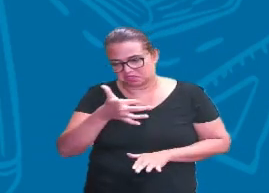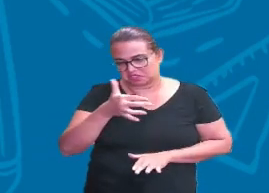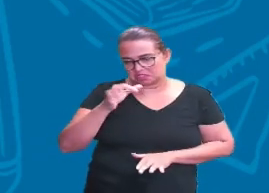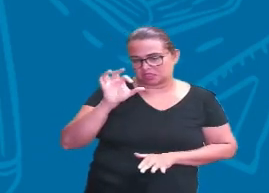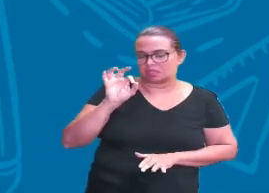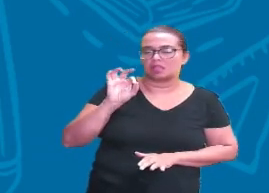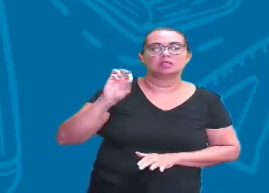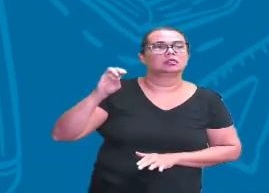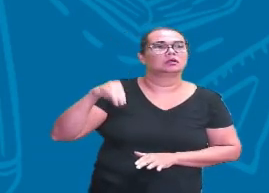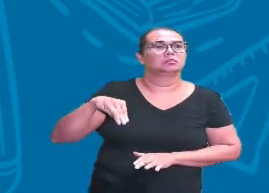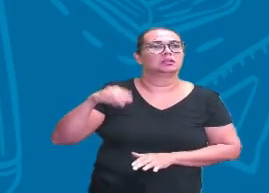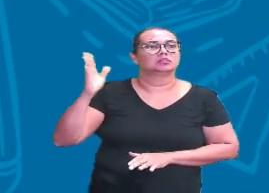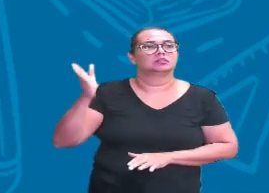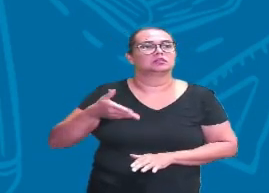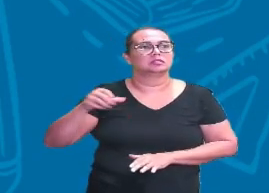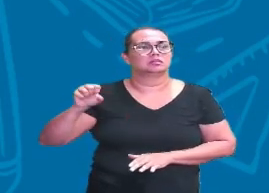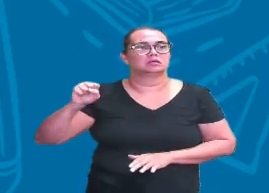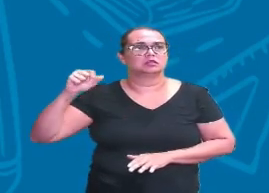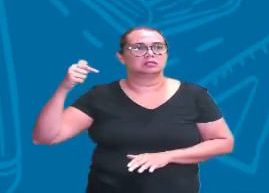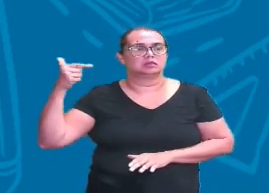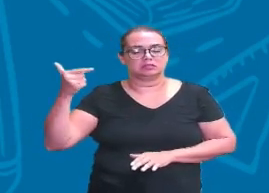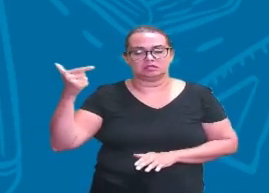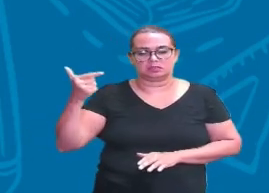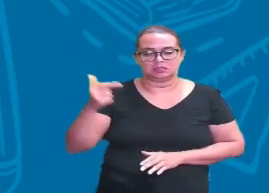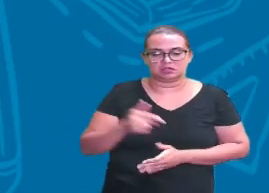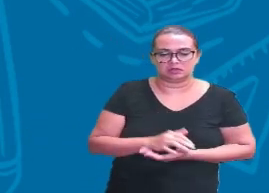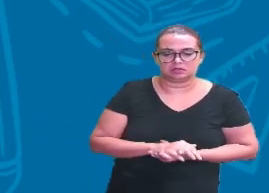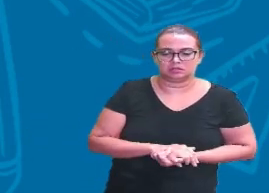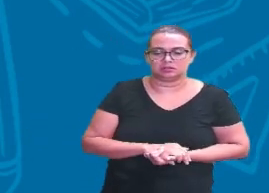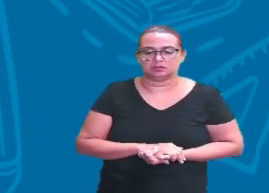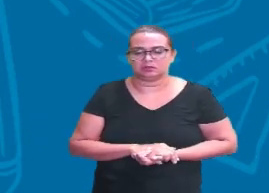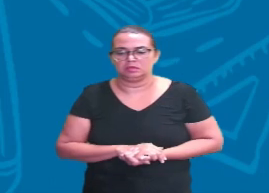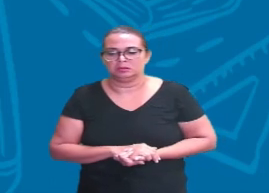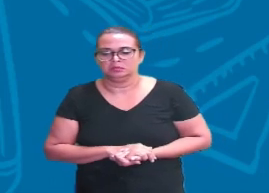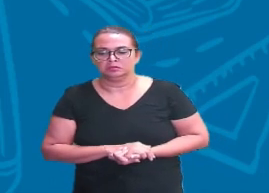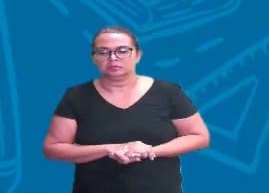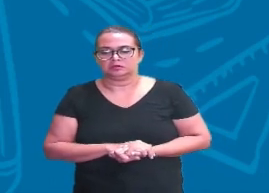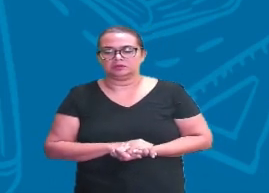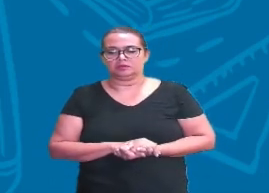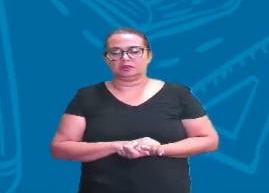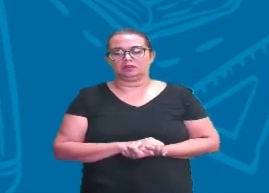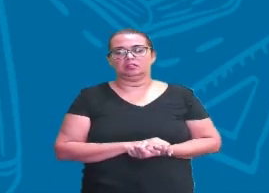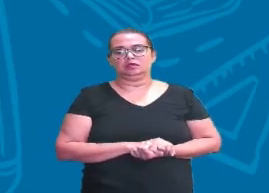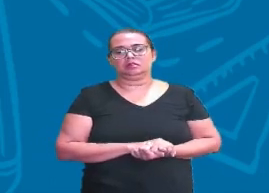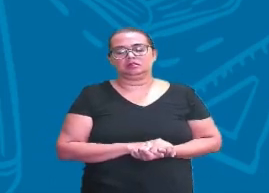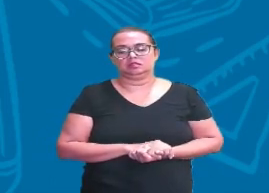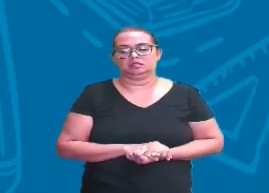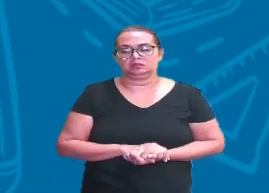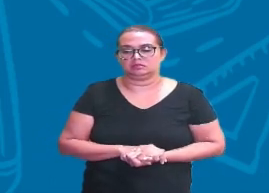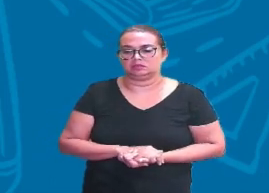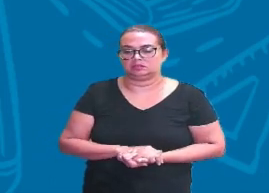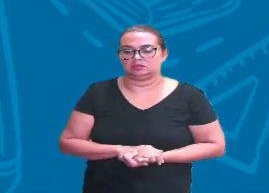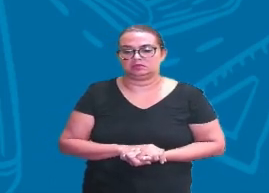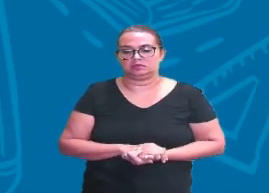é 3,72. Observe que a gravidade tanto em Marte como Mercúrio, né, é bem